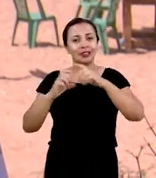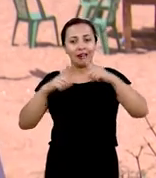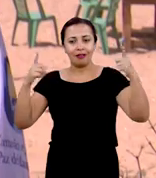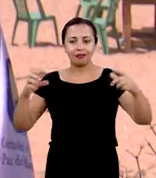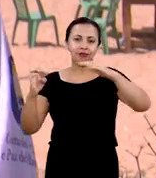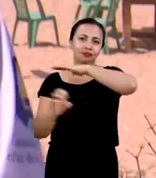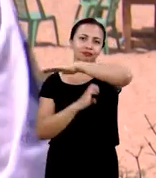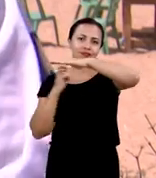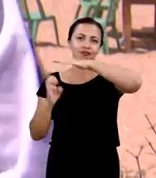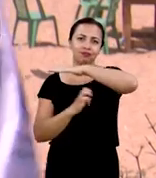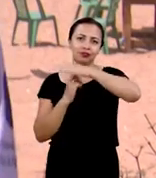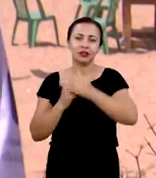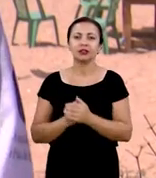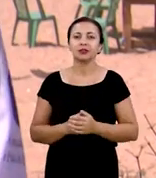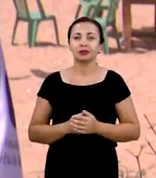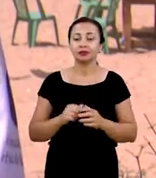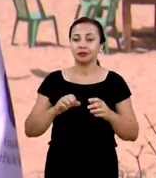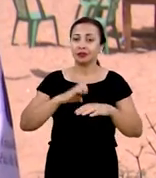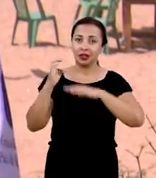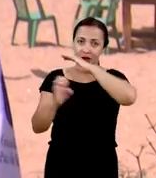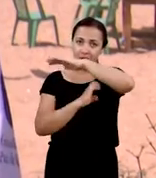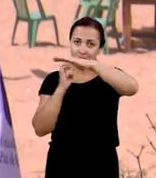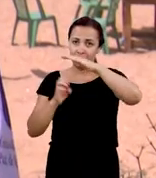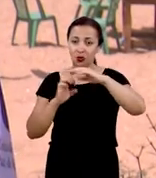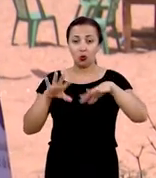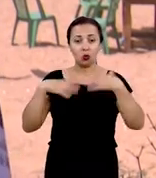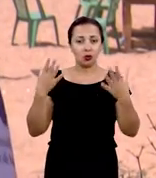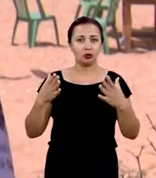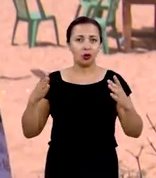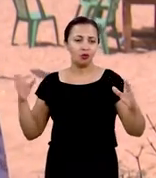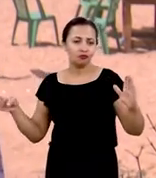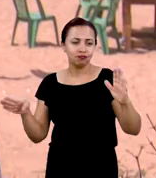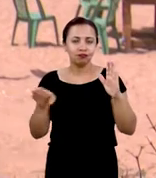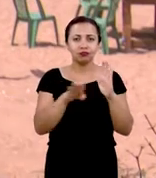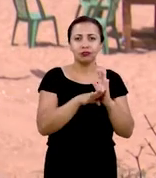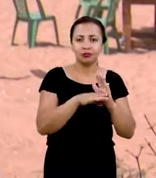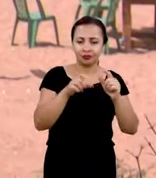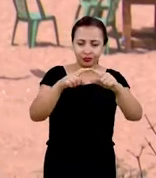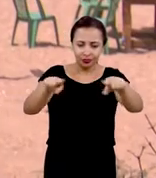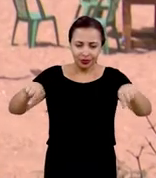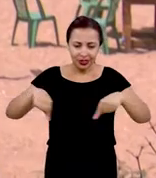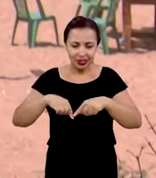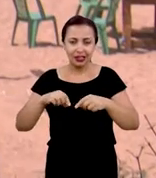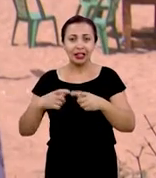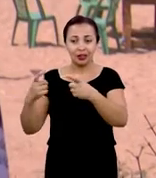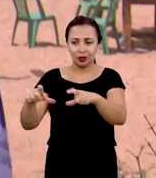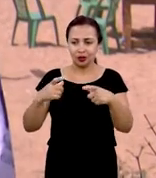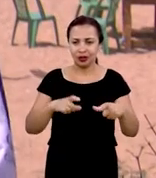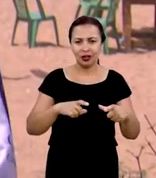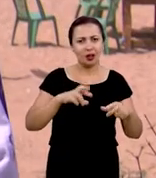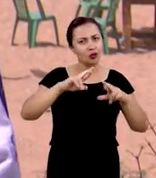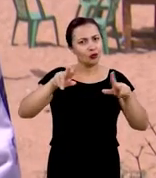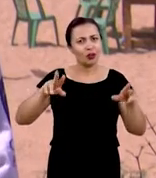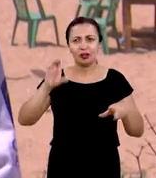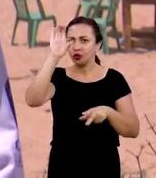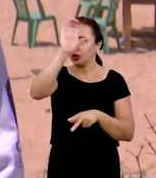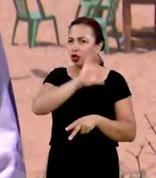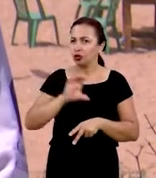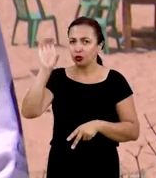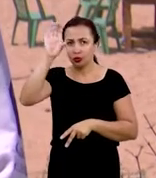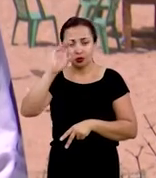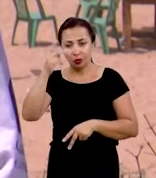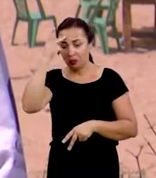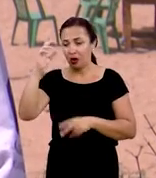empresas. A empresa, né, a maneira como ela chega no território, né, ela se diferencia de região para região, de lugar para